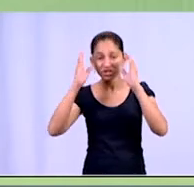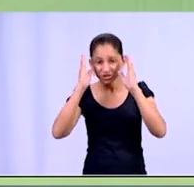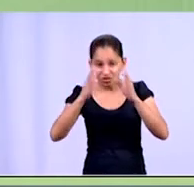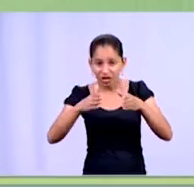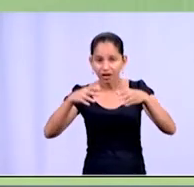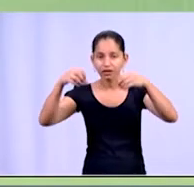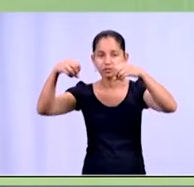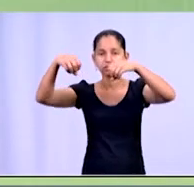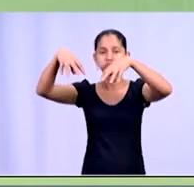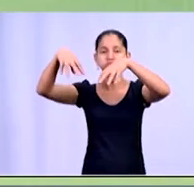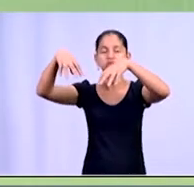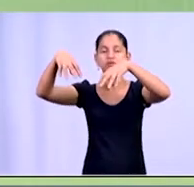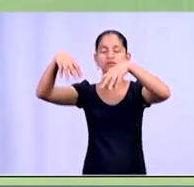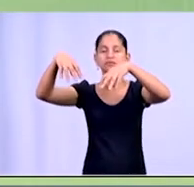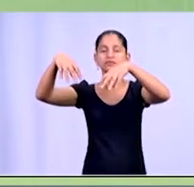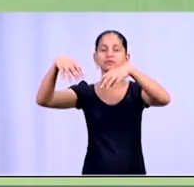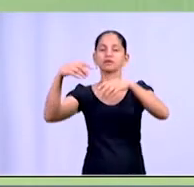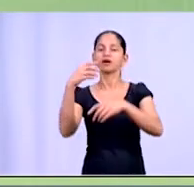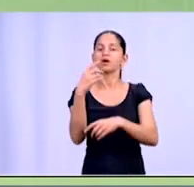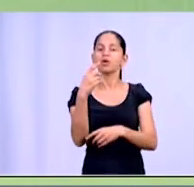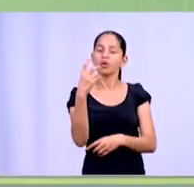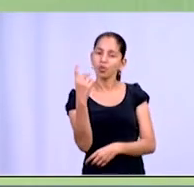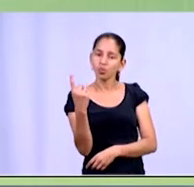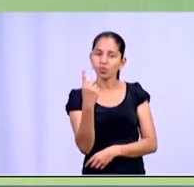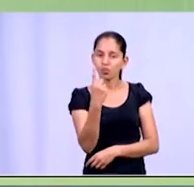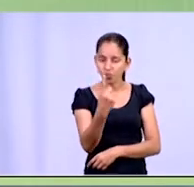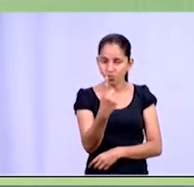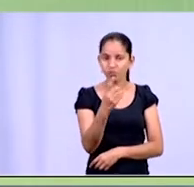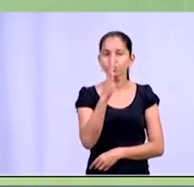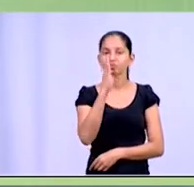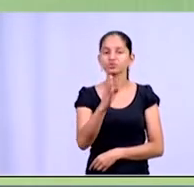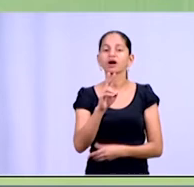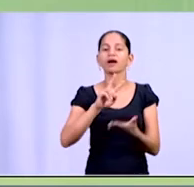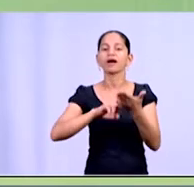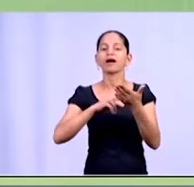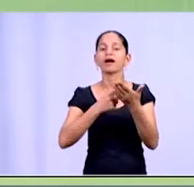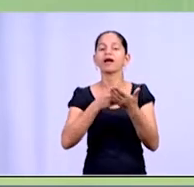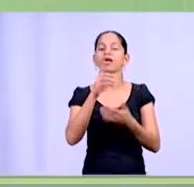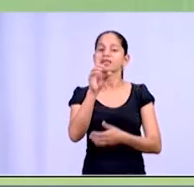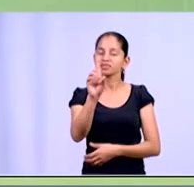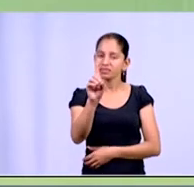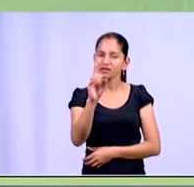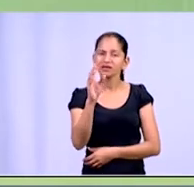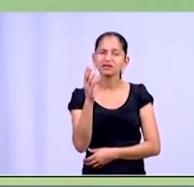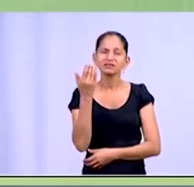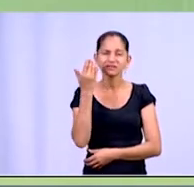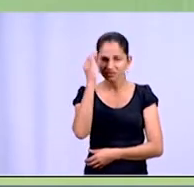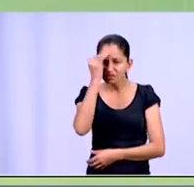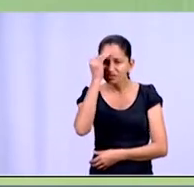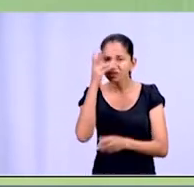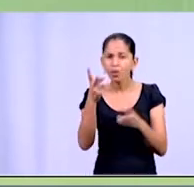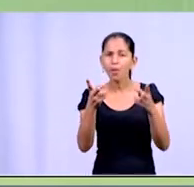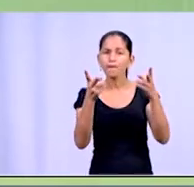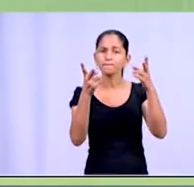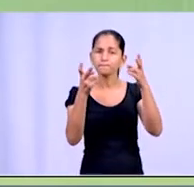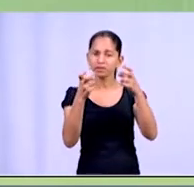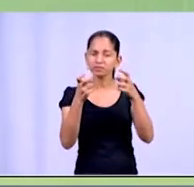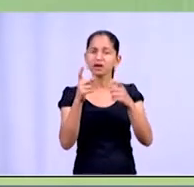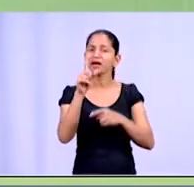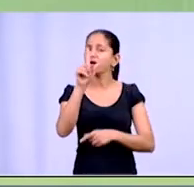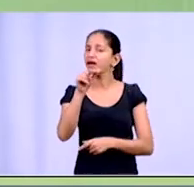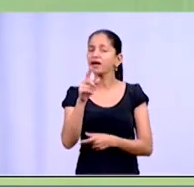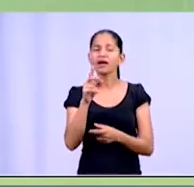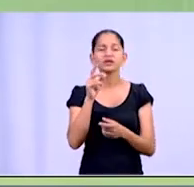duas lâmpadas, 1 e 1, significa o D. Não sei se vocês estão percebendo que isso nada mais é do que